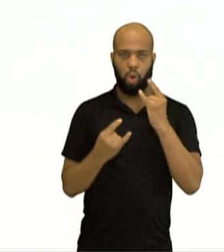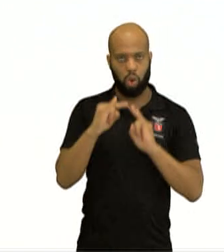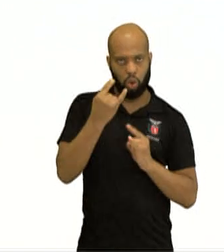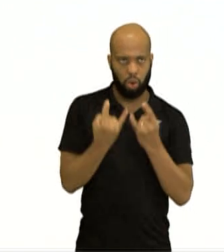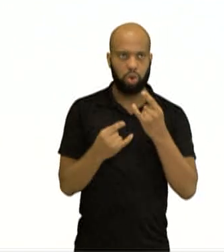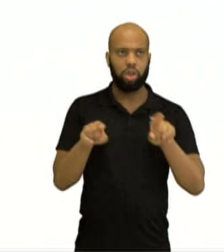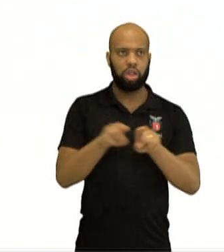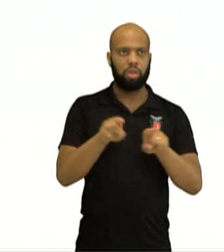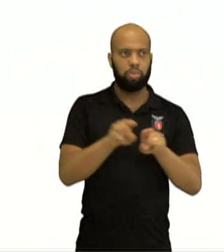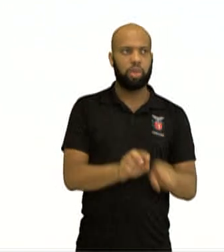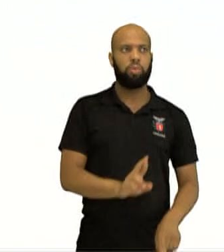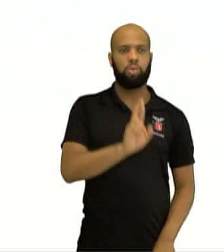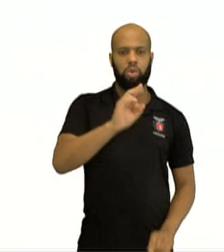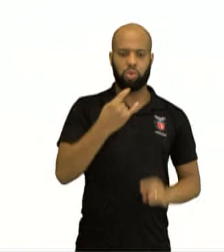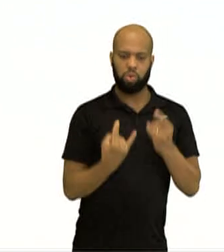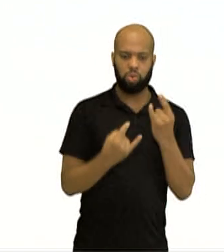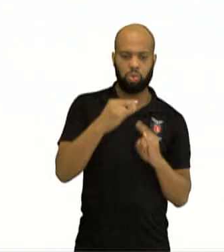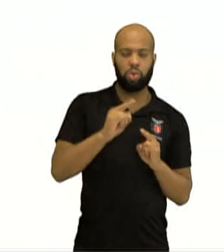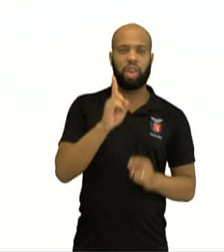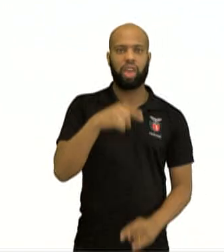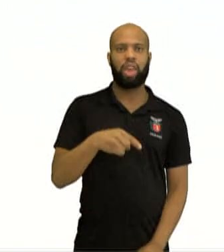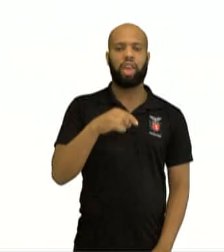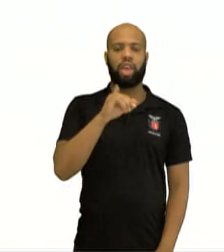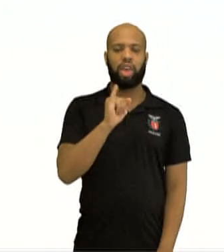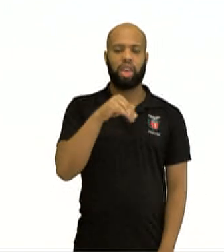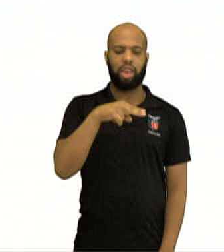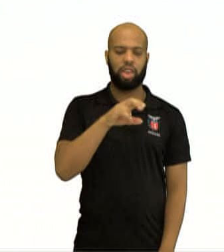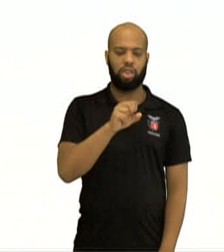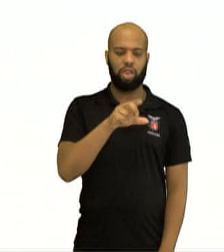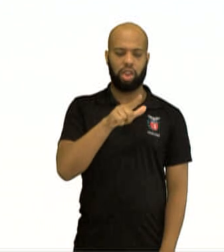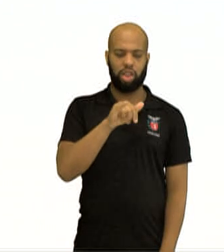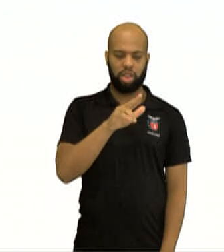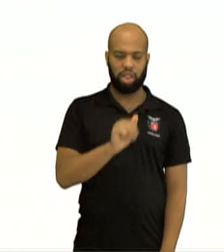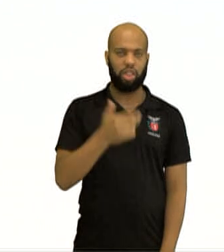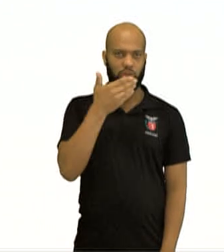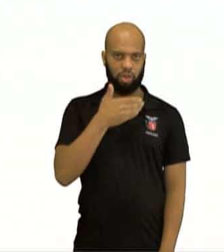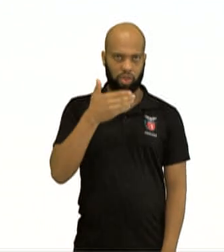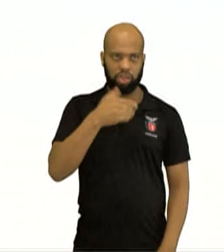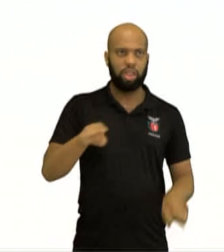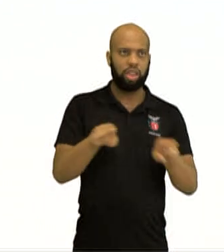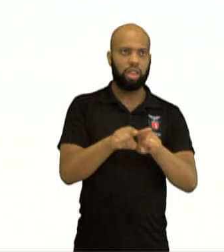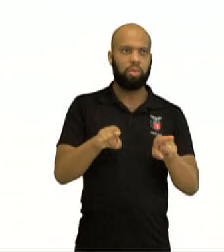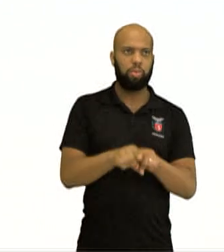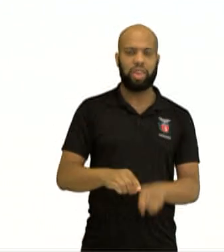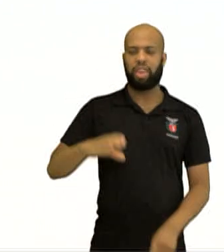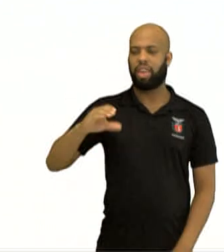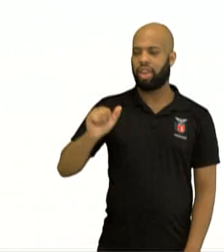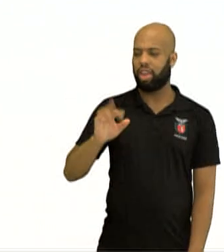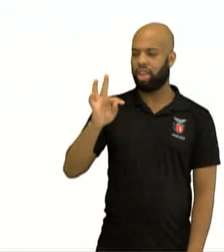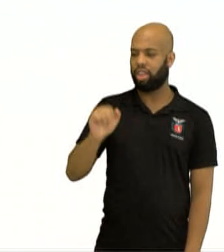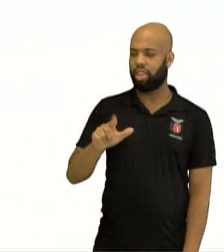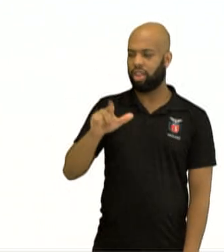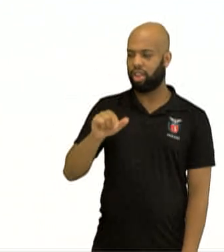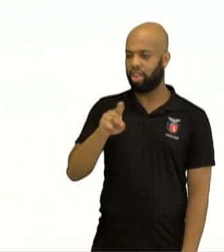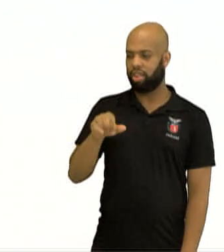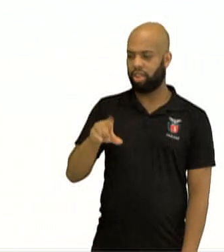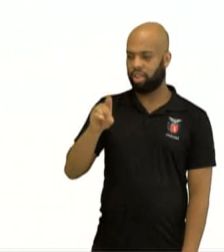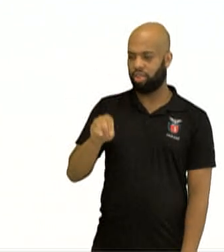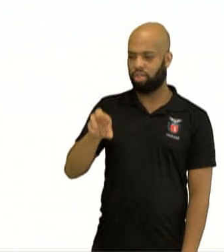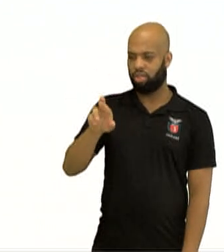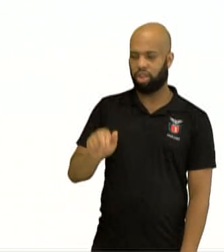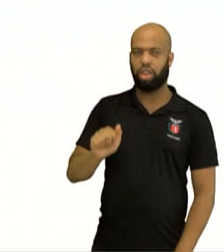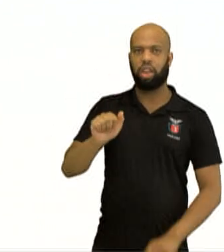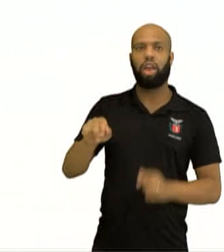hormonal representada pelo hormônio insulina, uma função catalisadora que acelera reações químicas representada